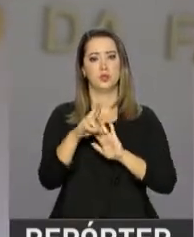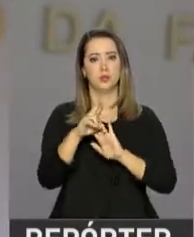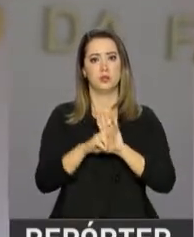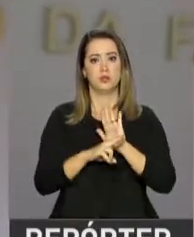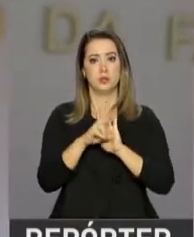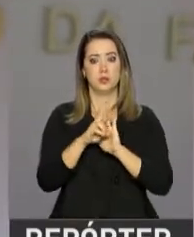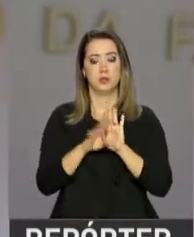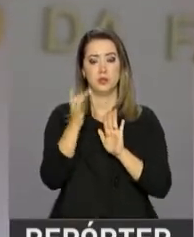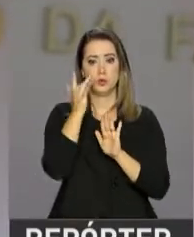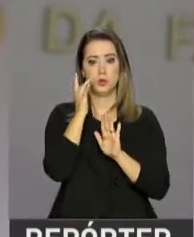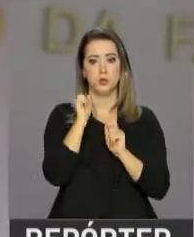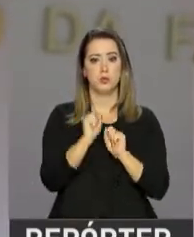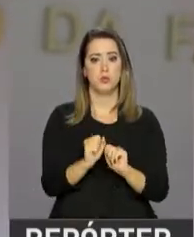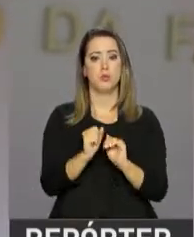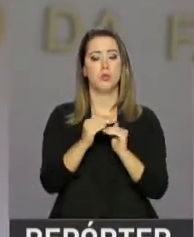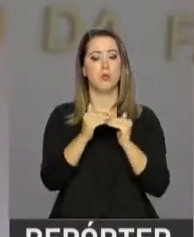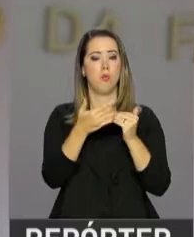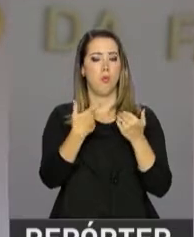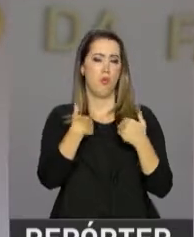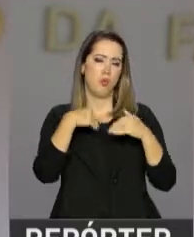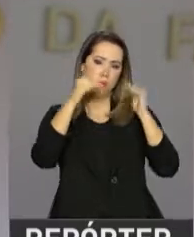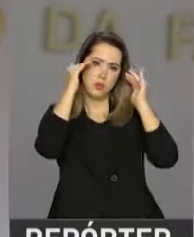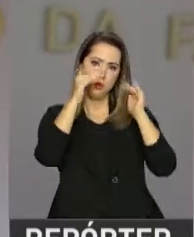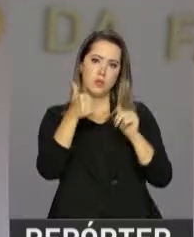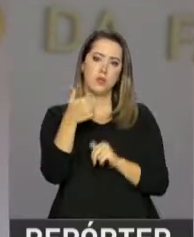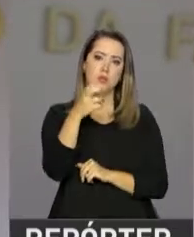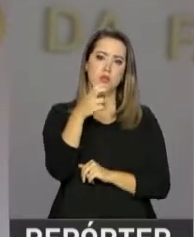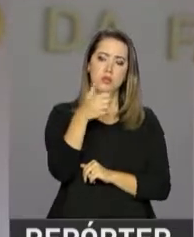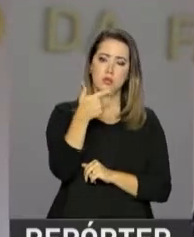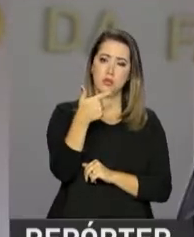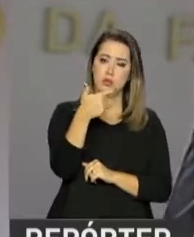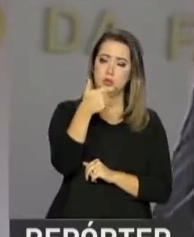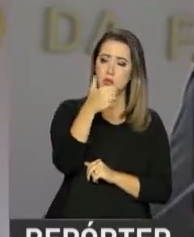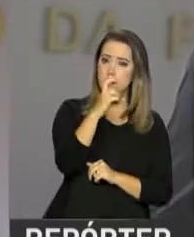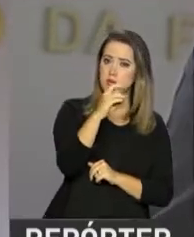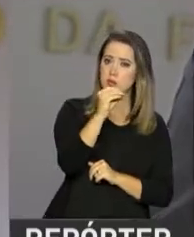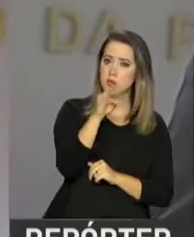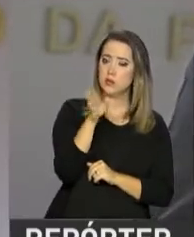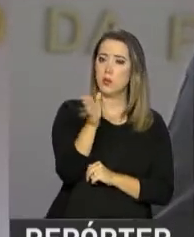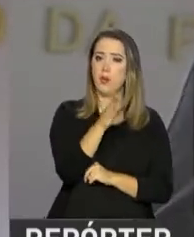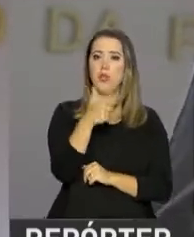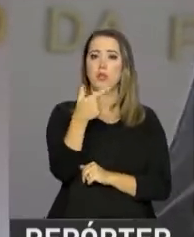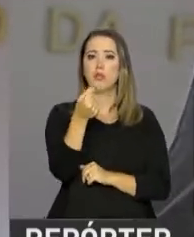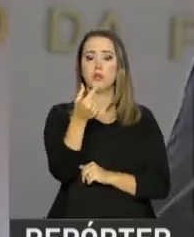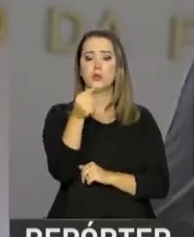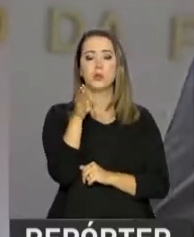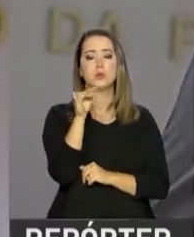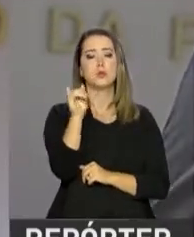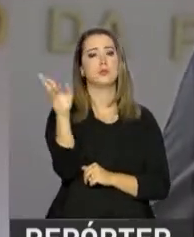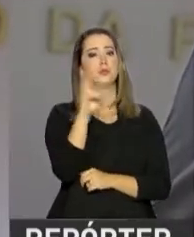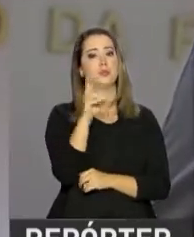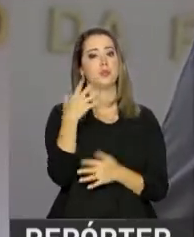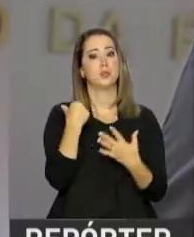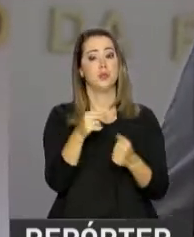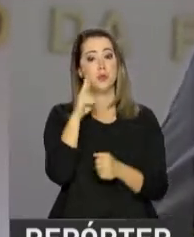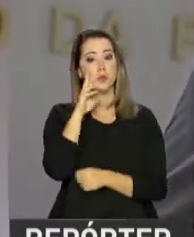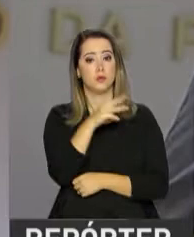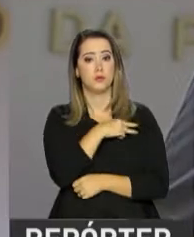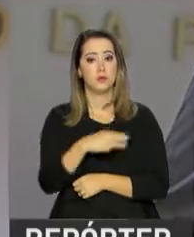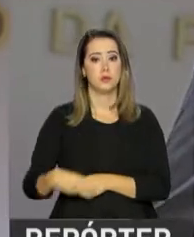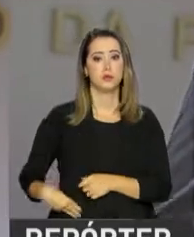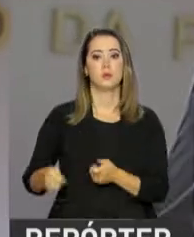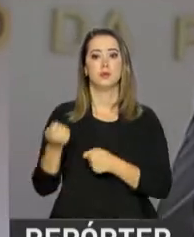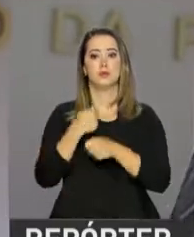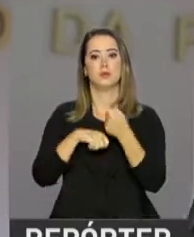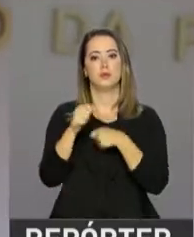ser descumprida num valor entre 150 e 200 bilhões de reais. Vamos então ouvir agora o ministro da